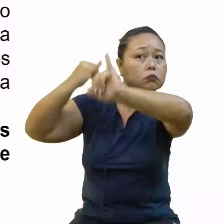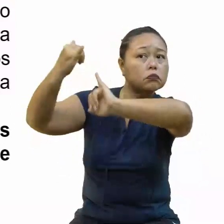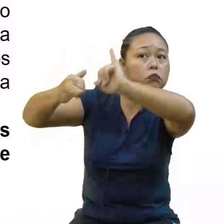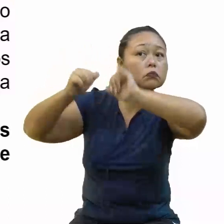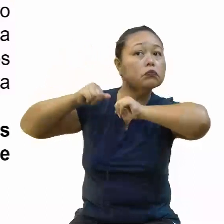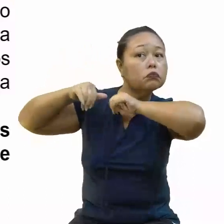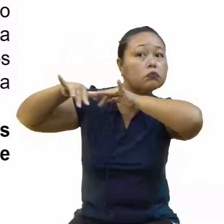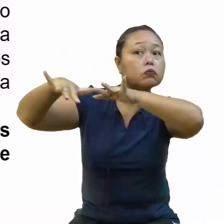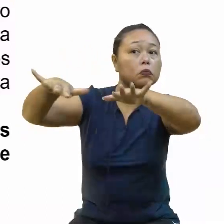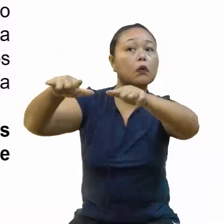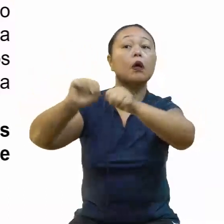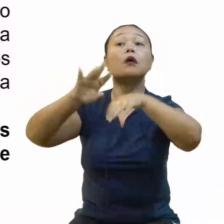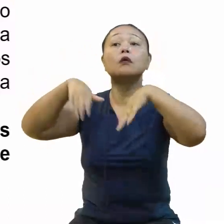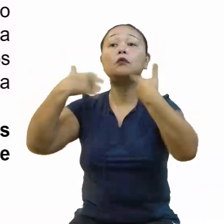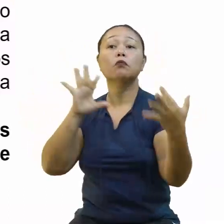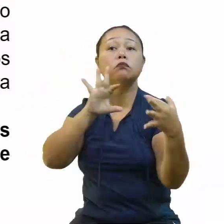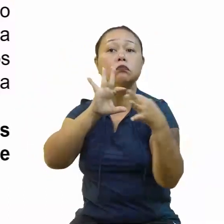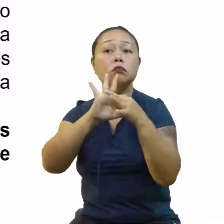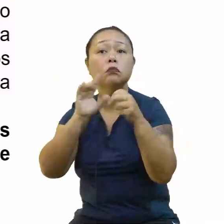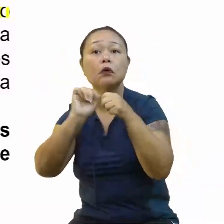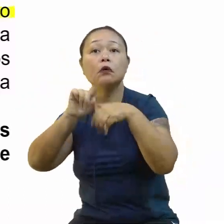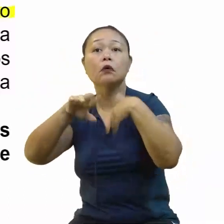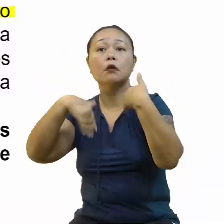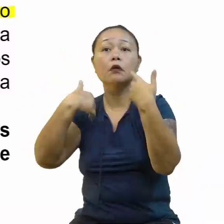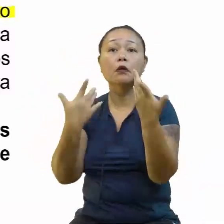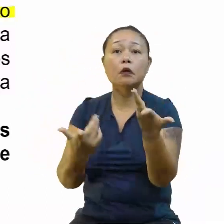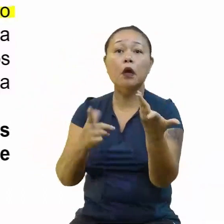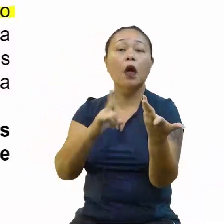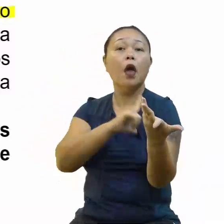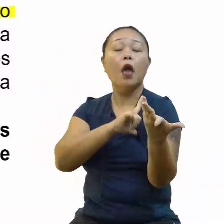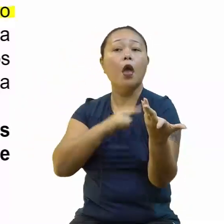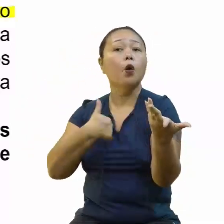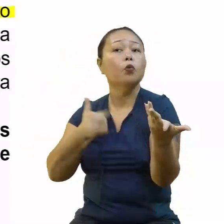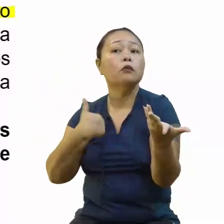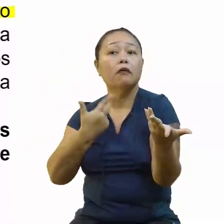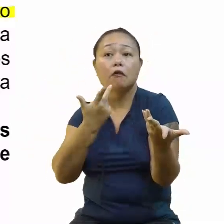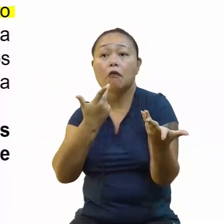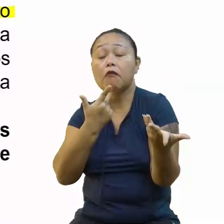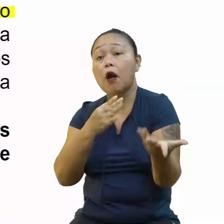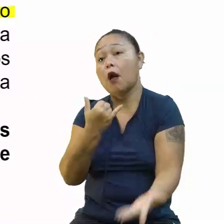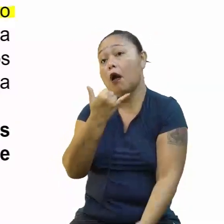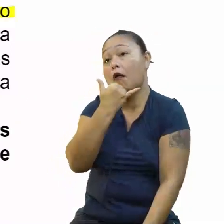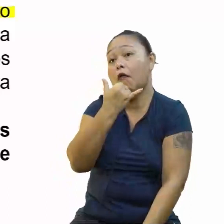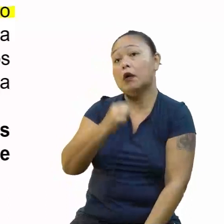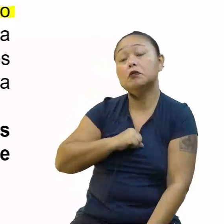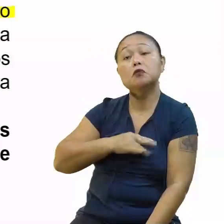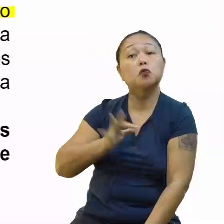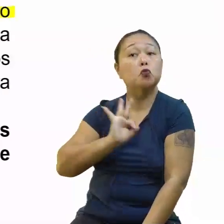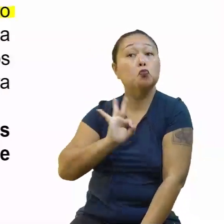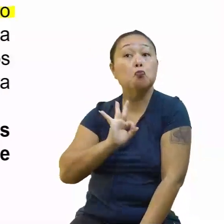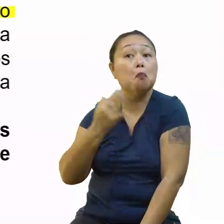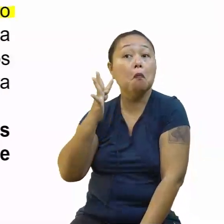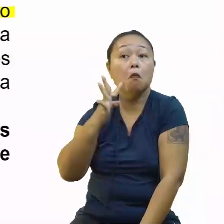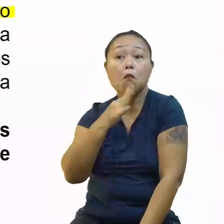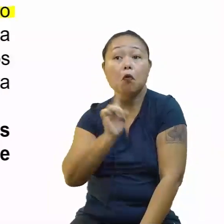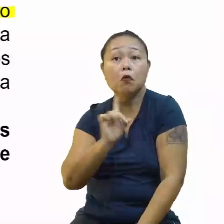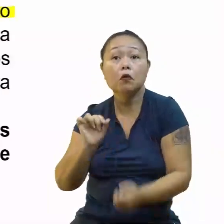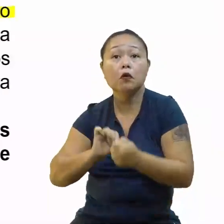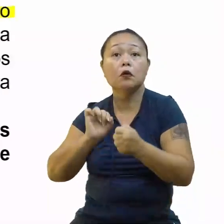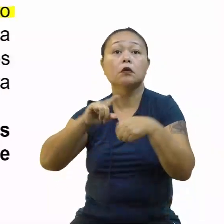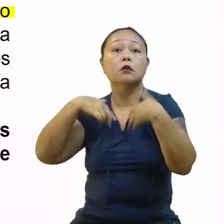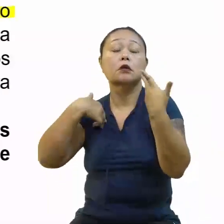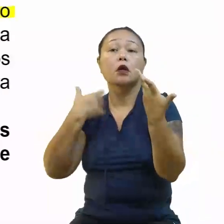Neste contexto, a alegação de desconhecimento dos benefícios e importância da